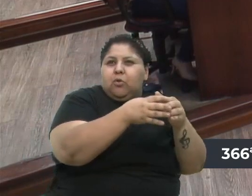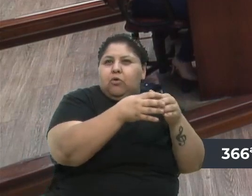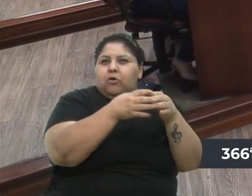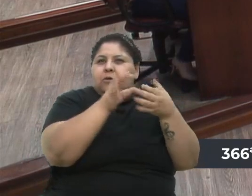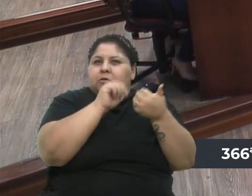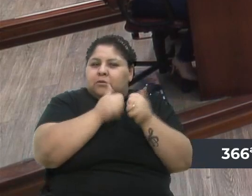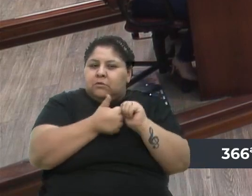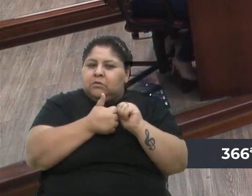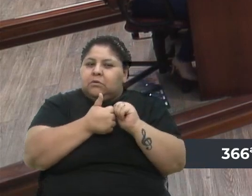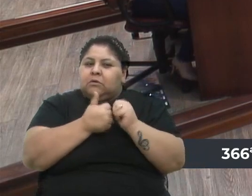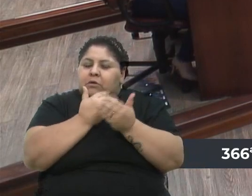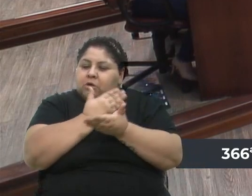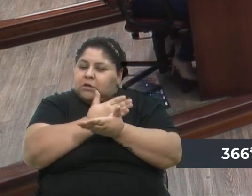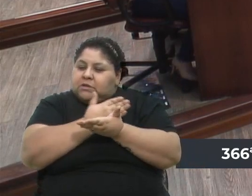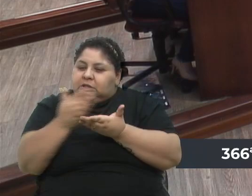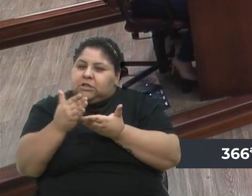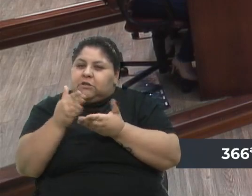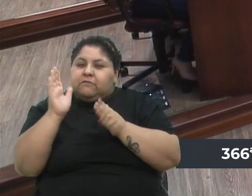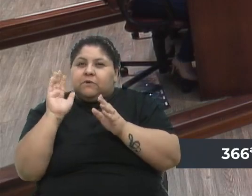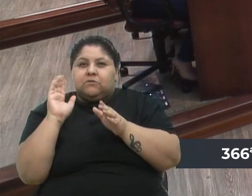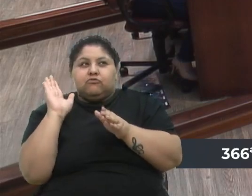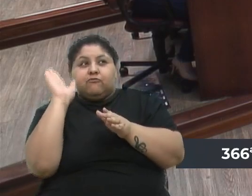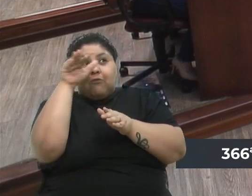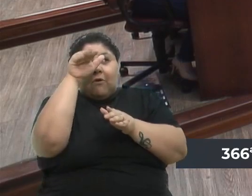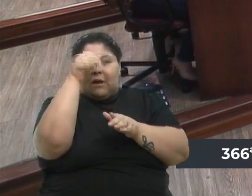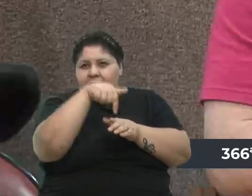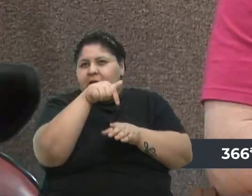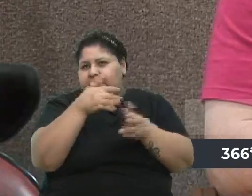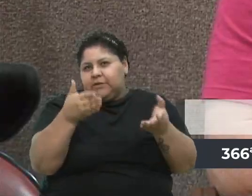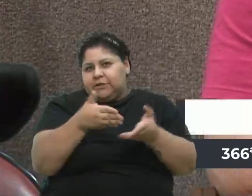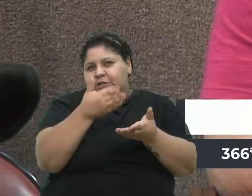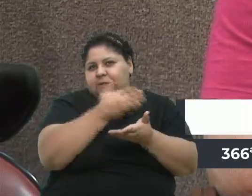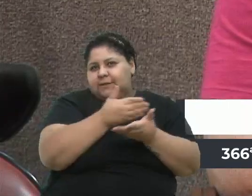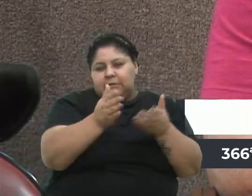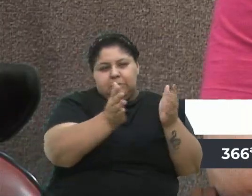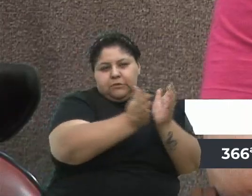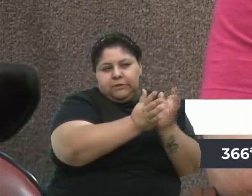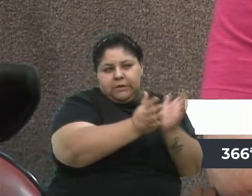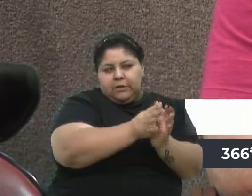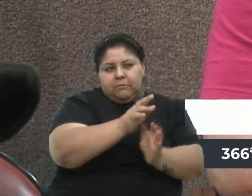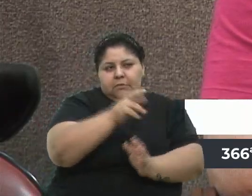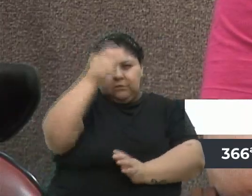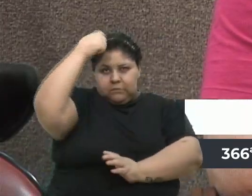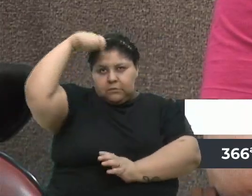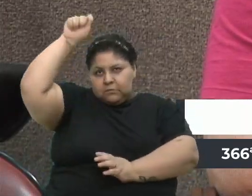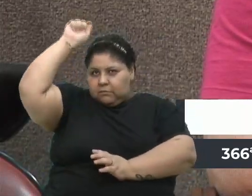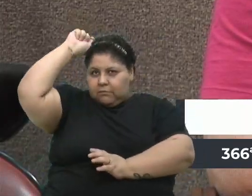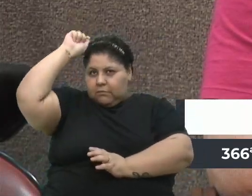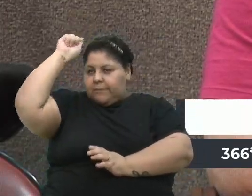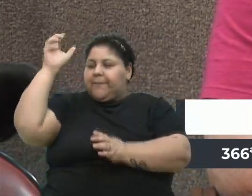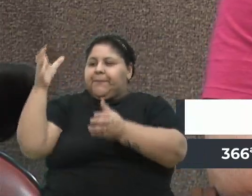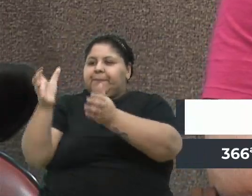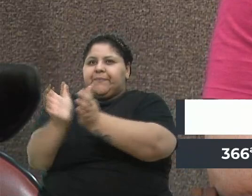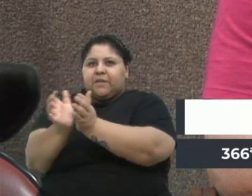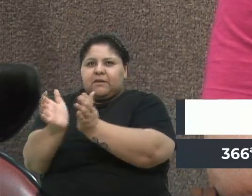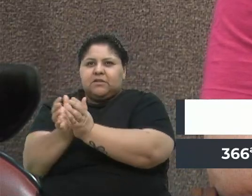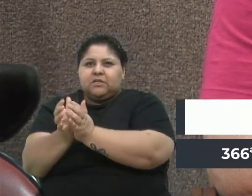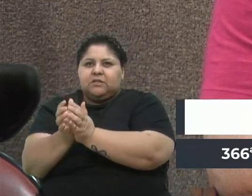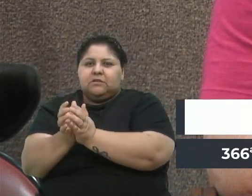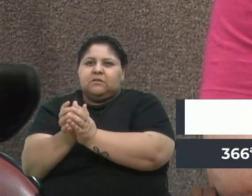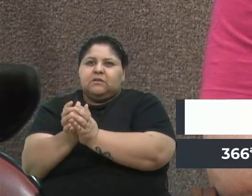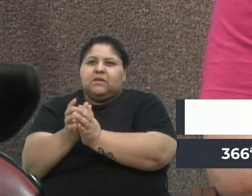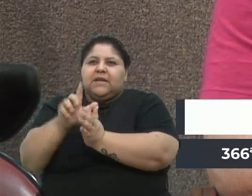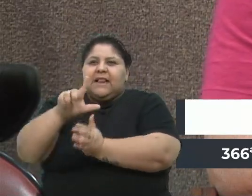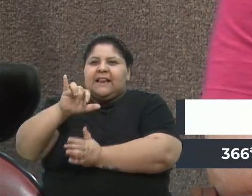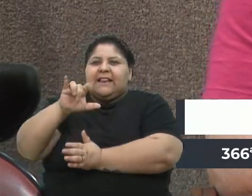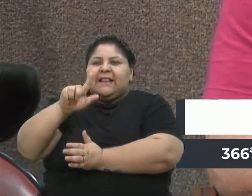de iniciativas do vôlei. A gente já teve aqui equipes da universidade com times na Liga Nacional de Vôlei, vinham